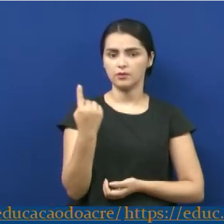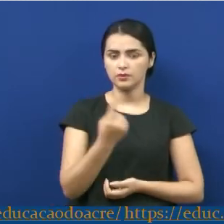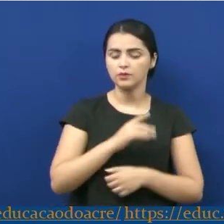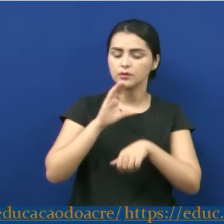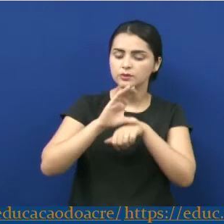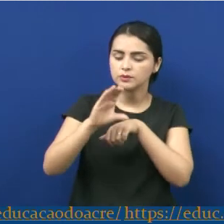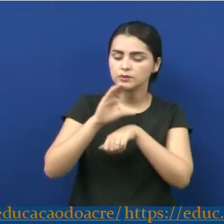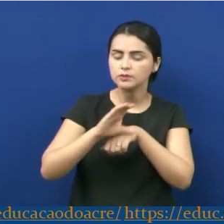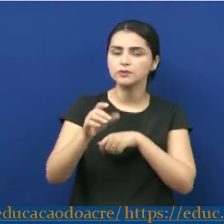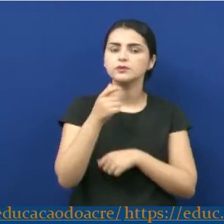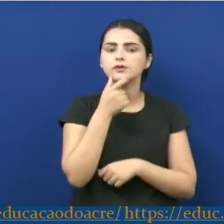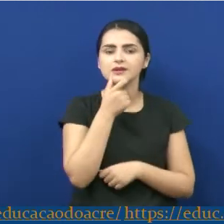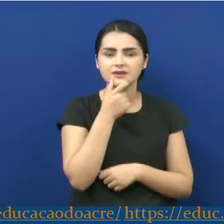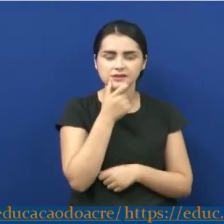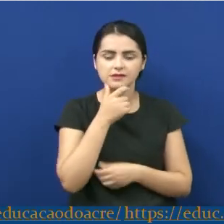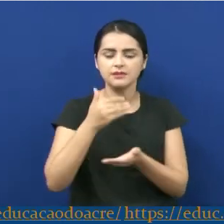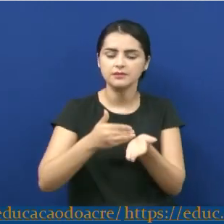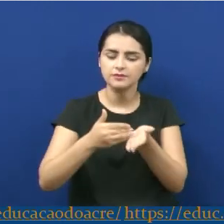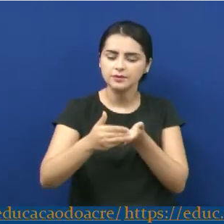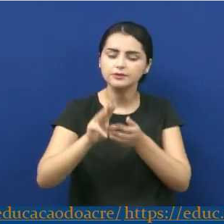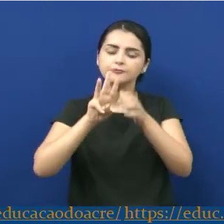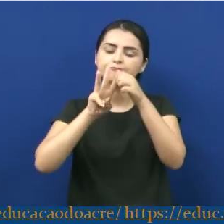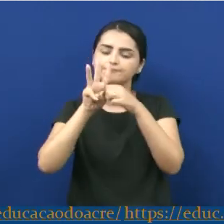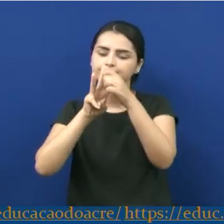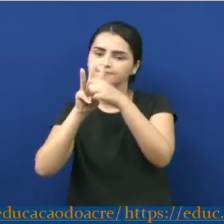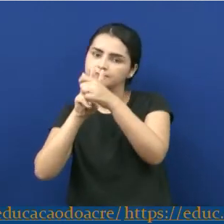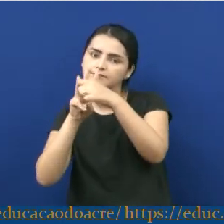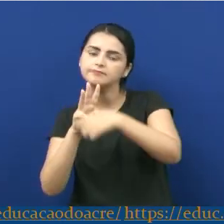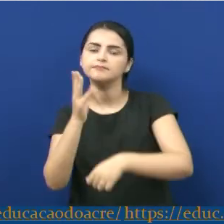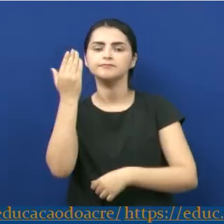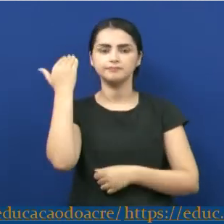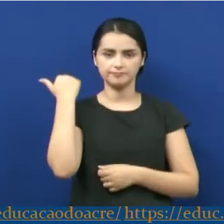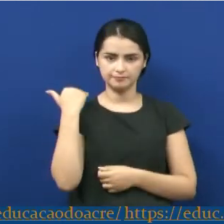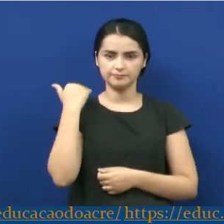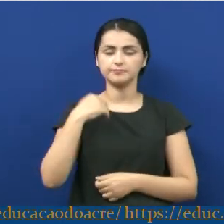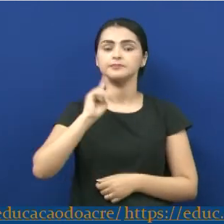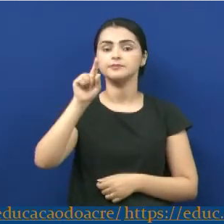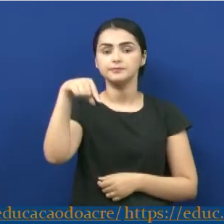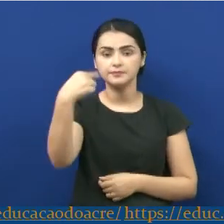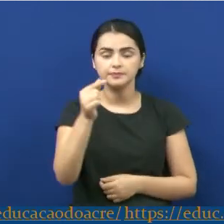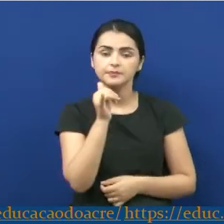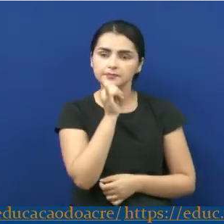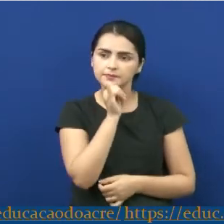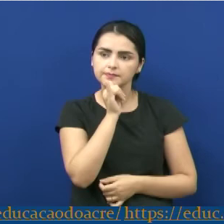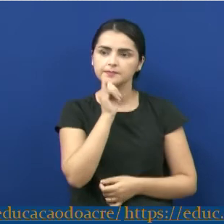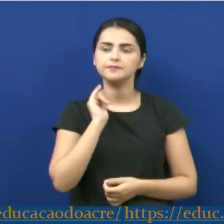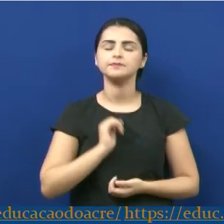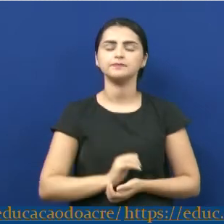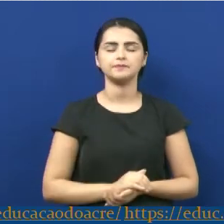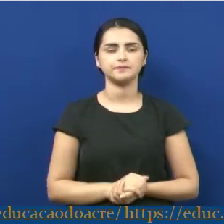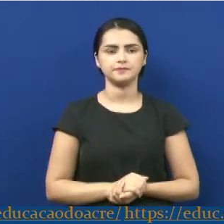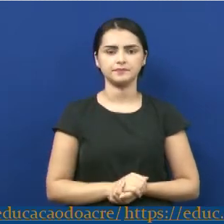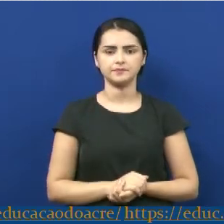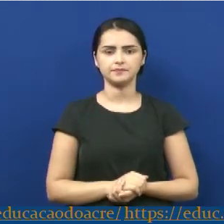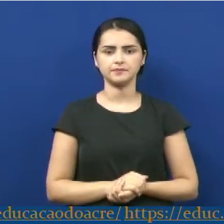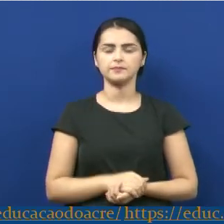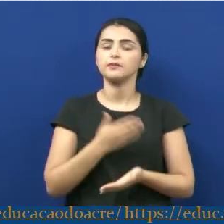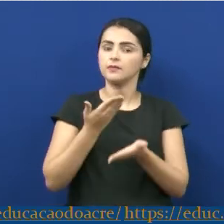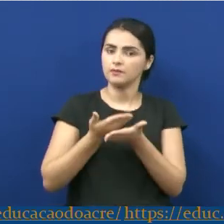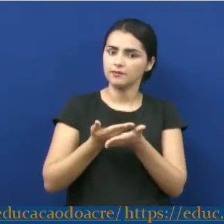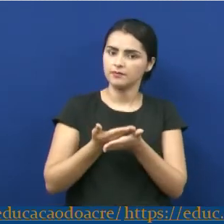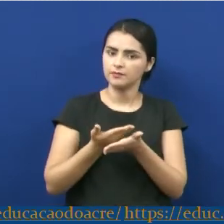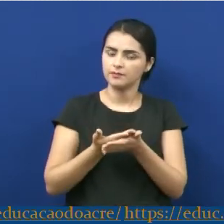de inglês começou 3 meses atrás. Próximo exemplo. The students take, é o